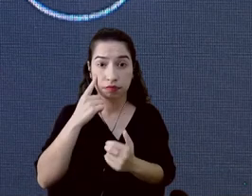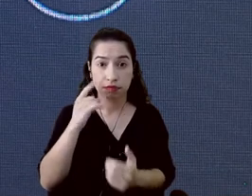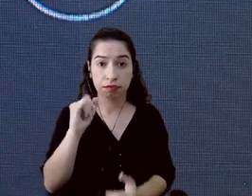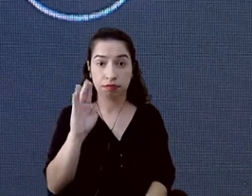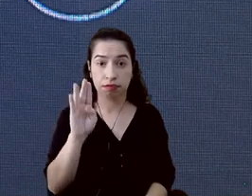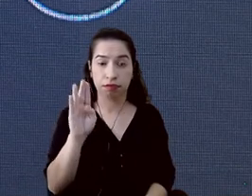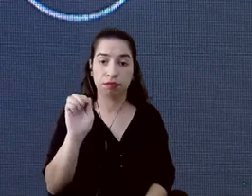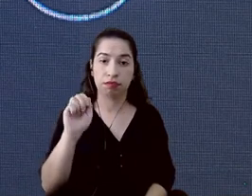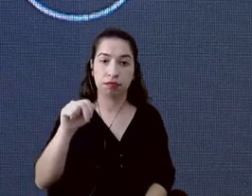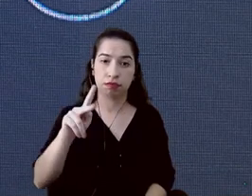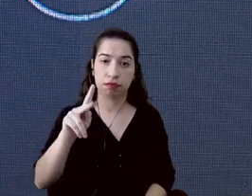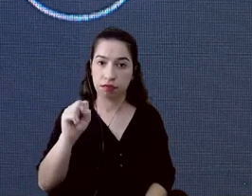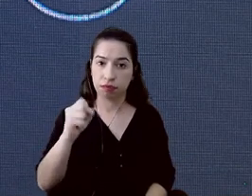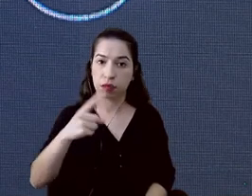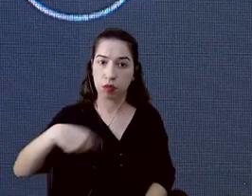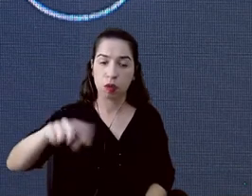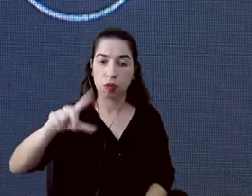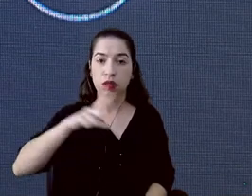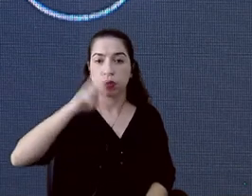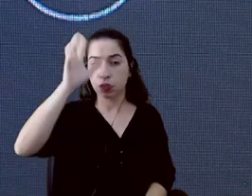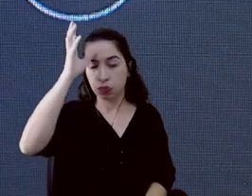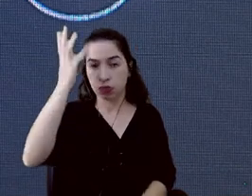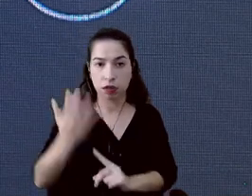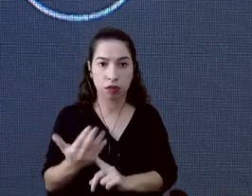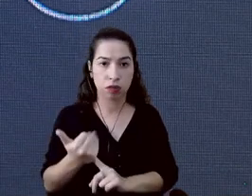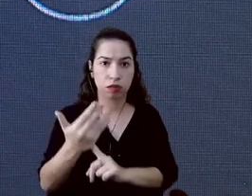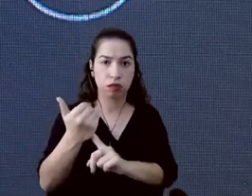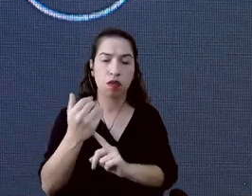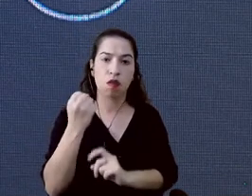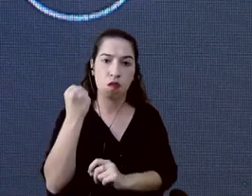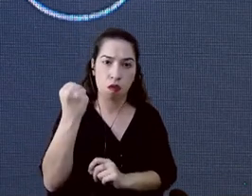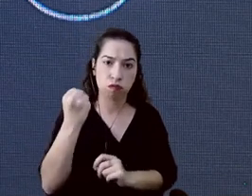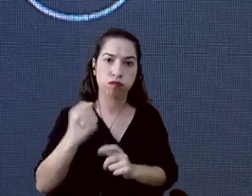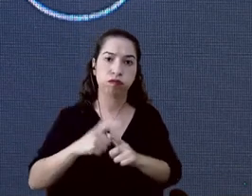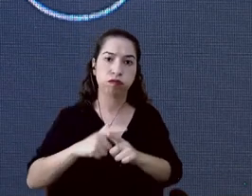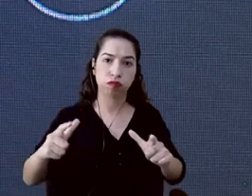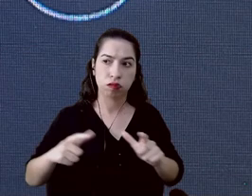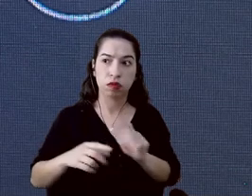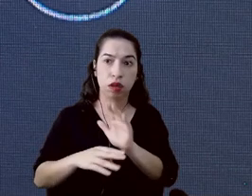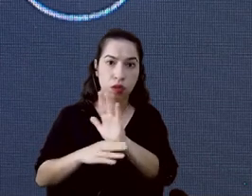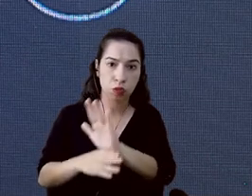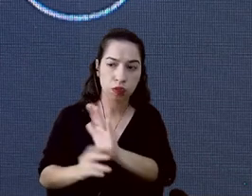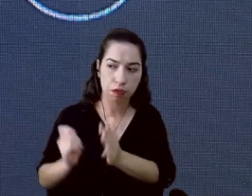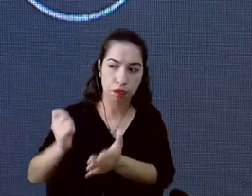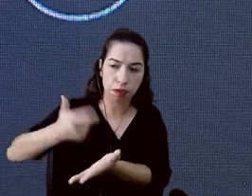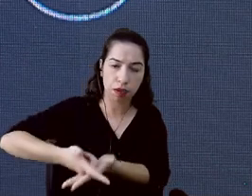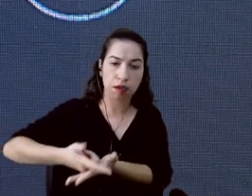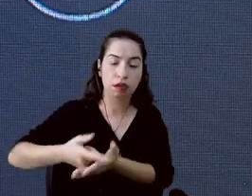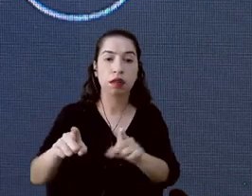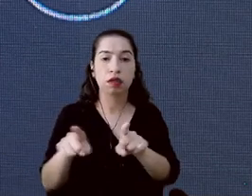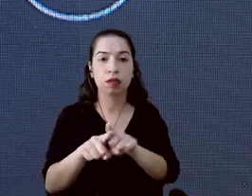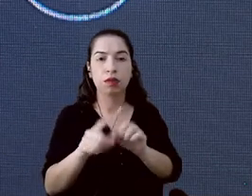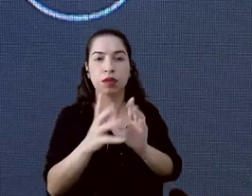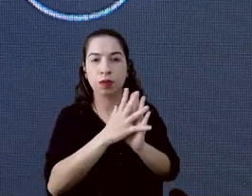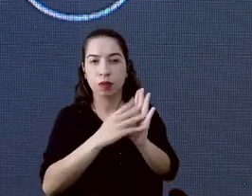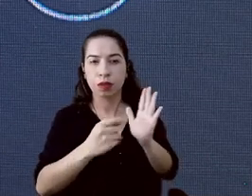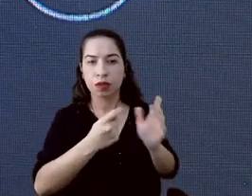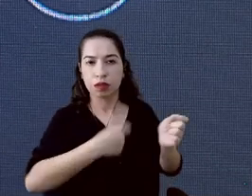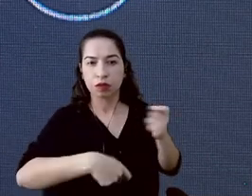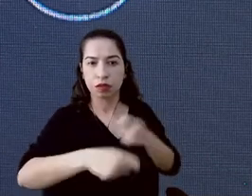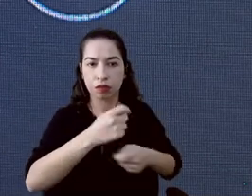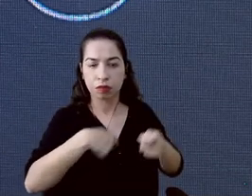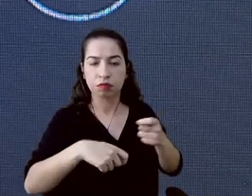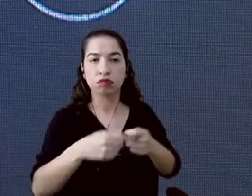uma empresa que tem uma solução de tecnologia grande robusta para fornecer pagamentos também através do modelo do negócio escalável